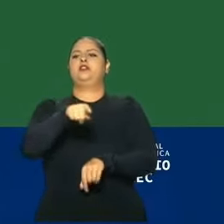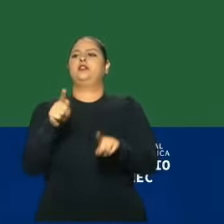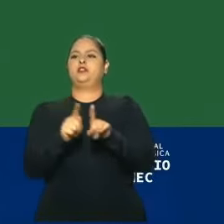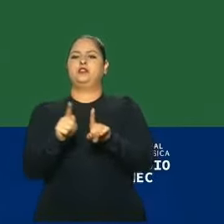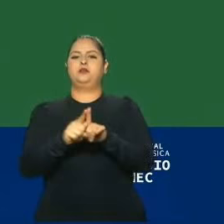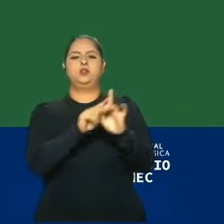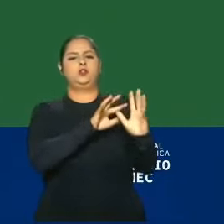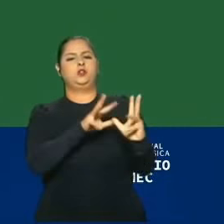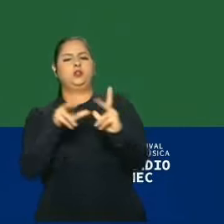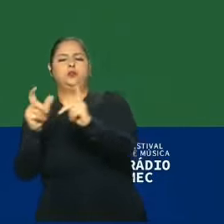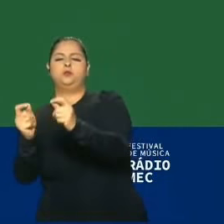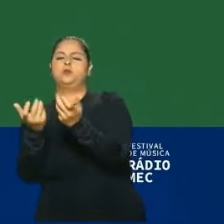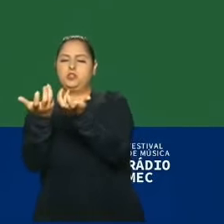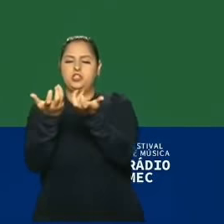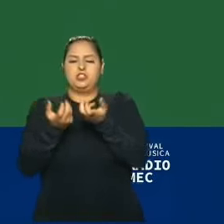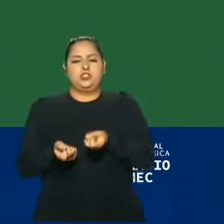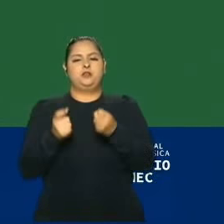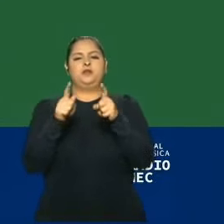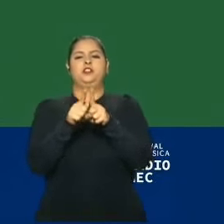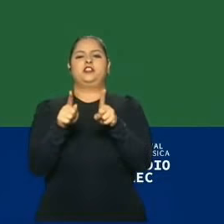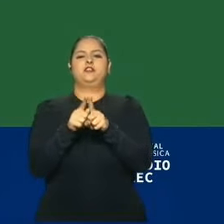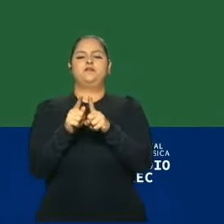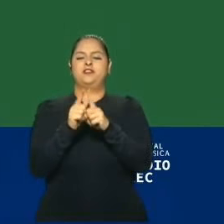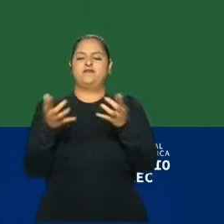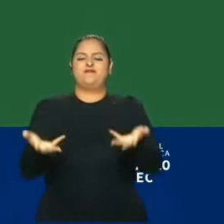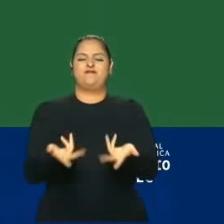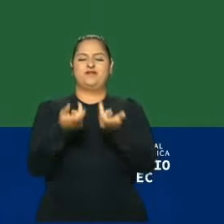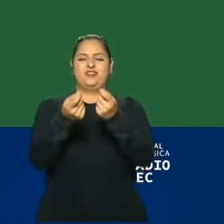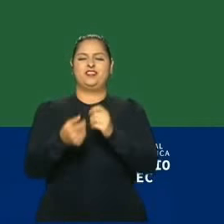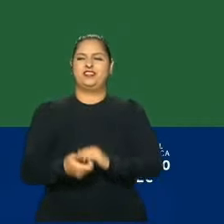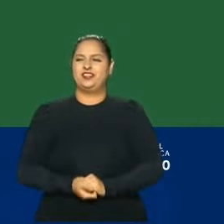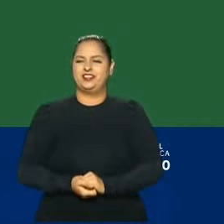Quinteto, né? Vai receber também aí em casa. Coisa boa.